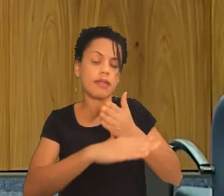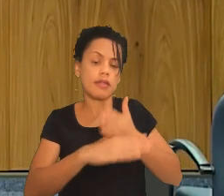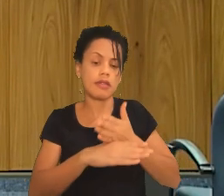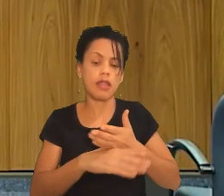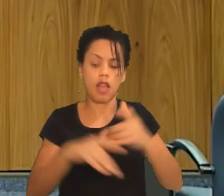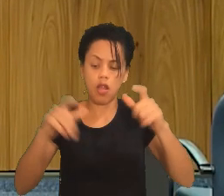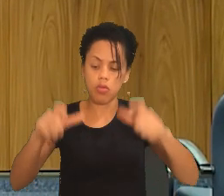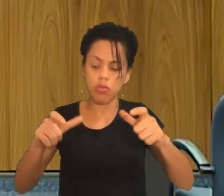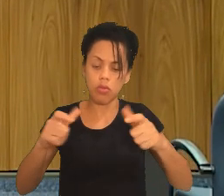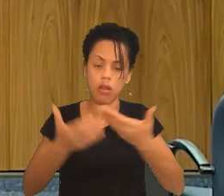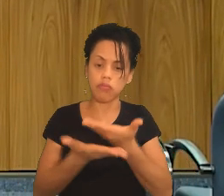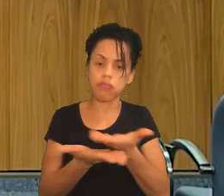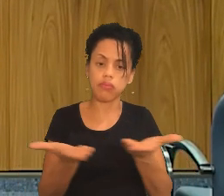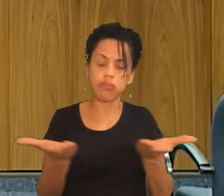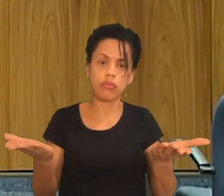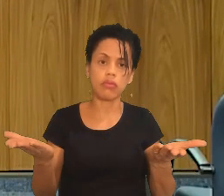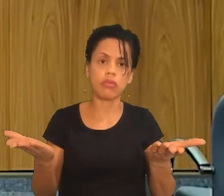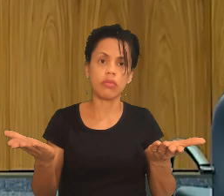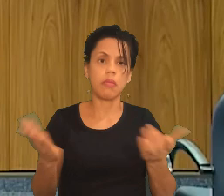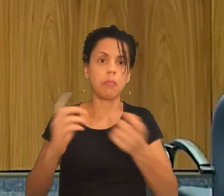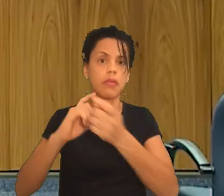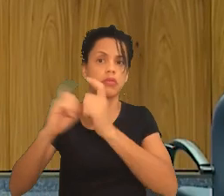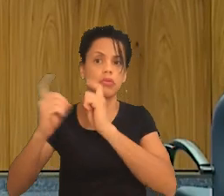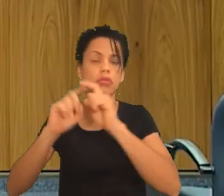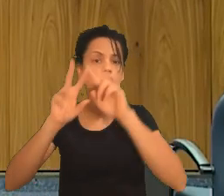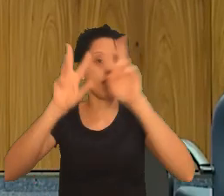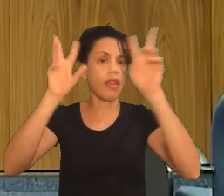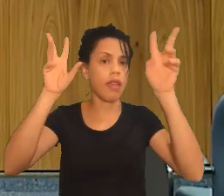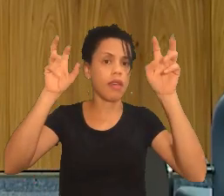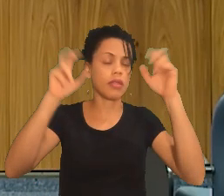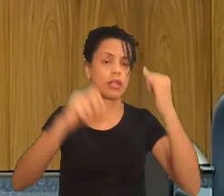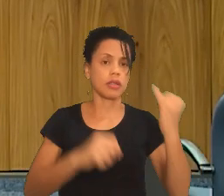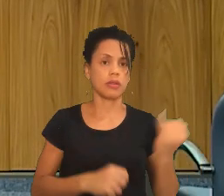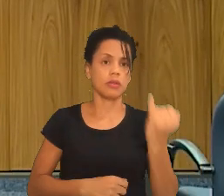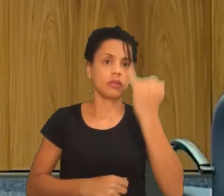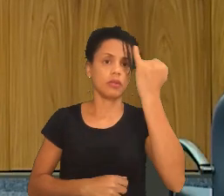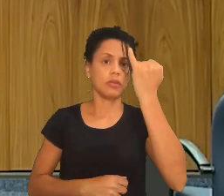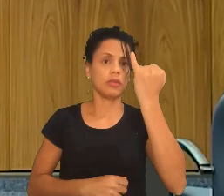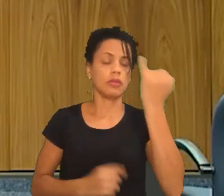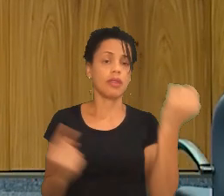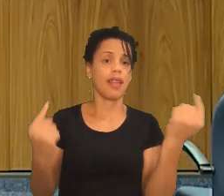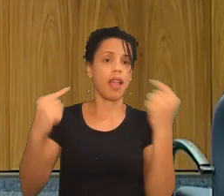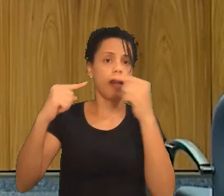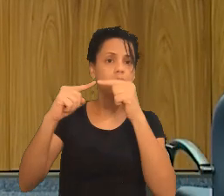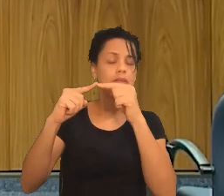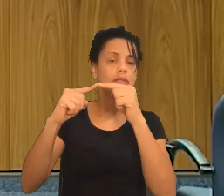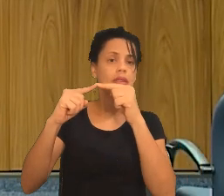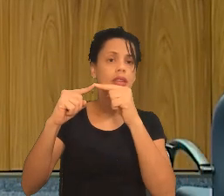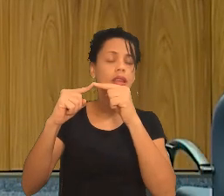temas tão importantes relacionados aos direitos humanos dos povos indígenas, né?